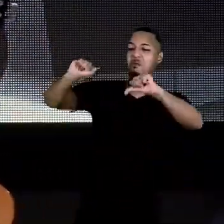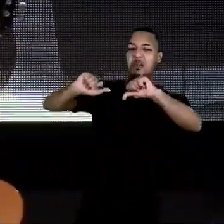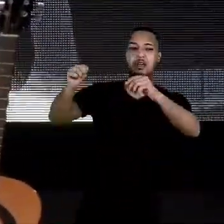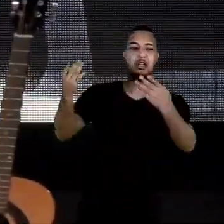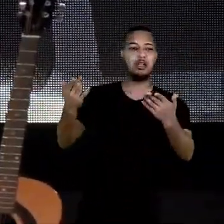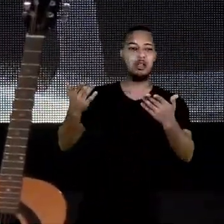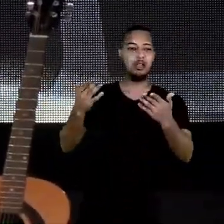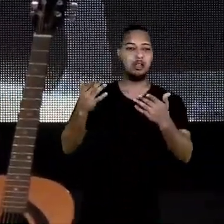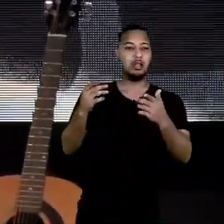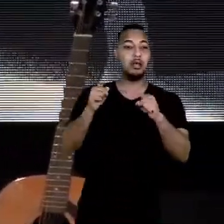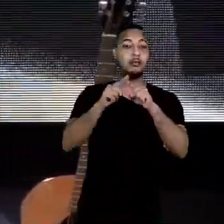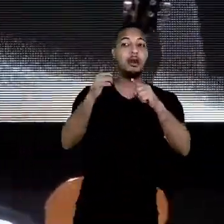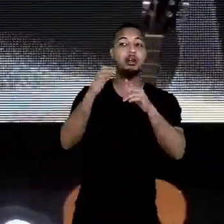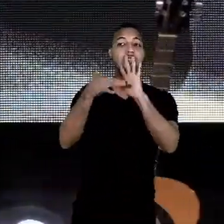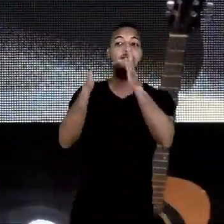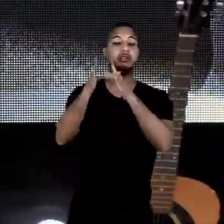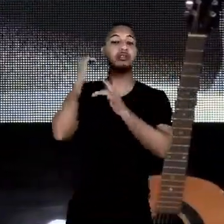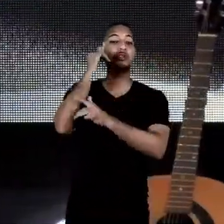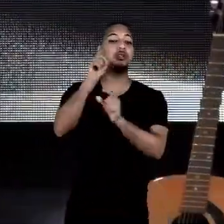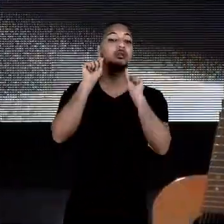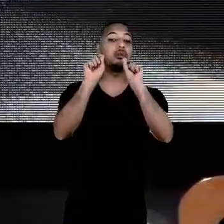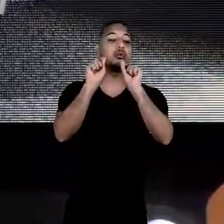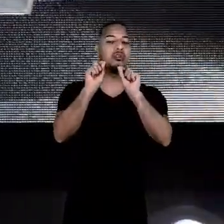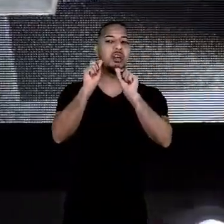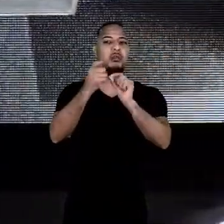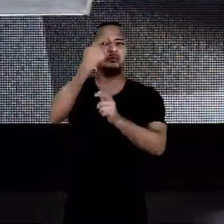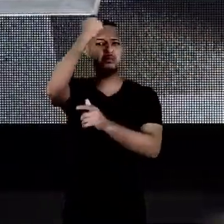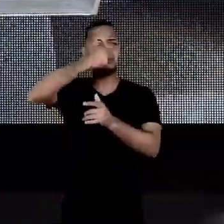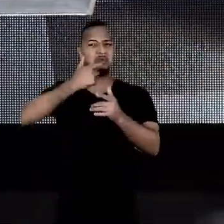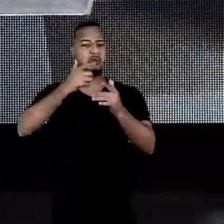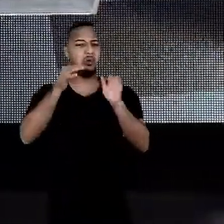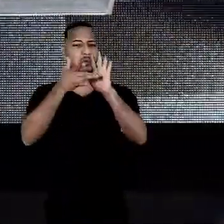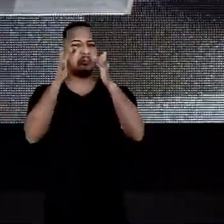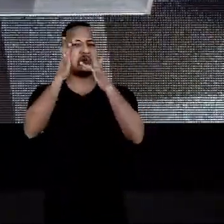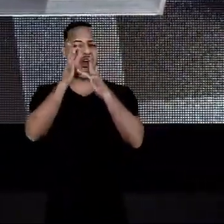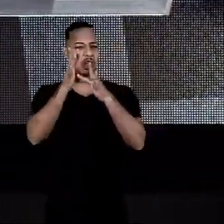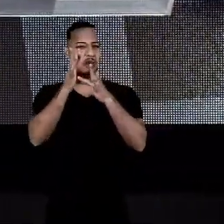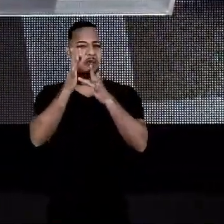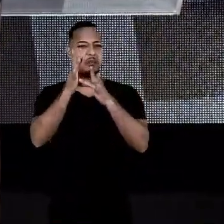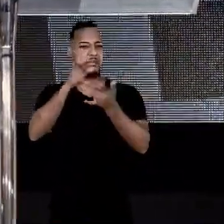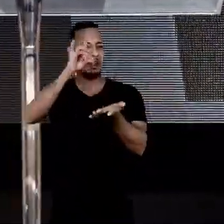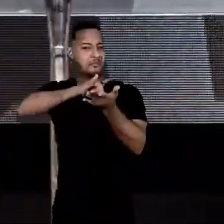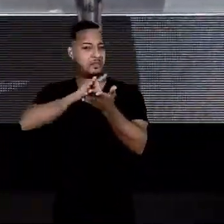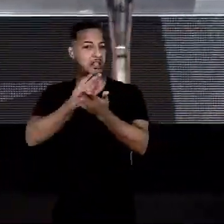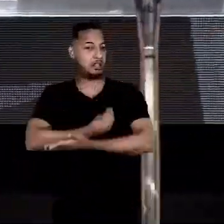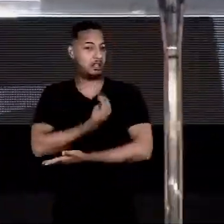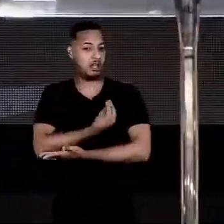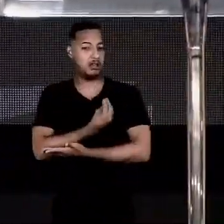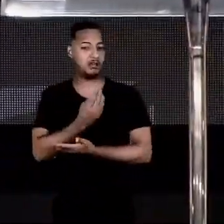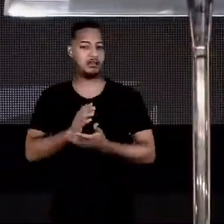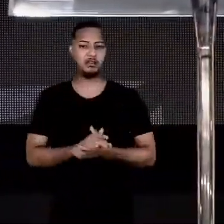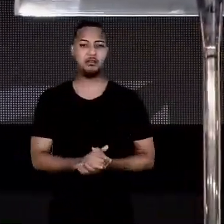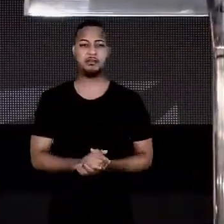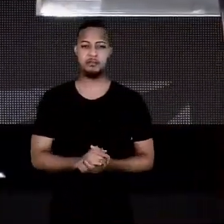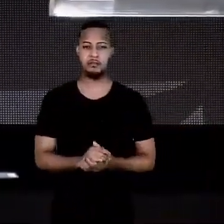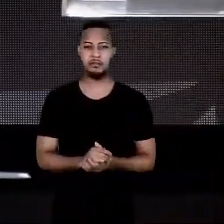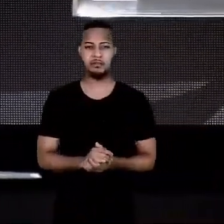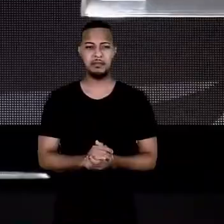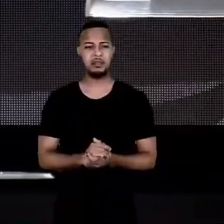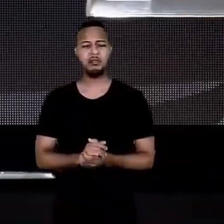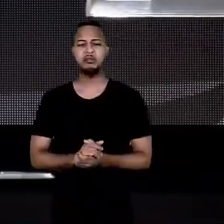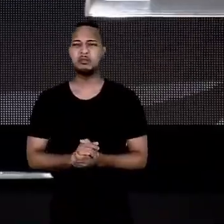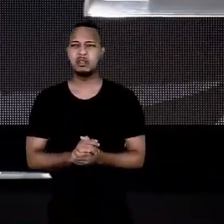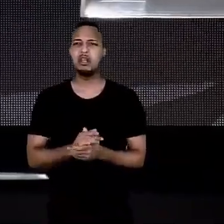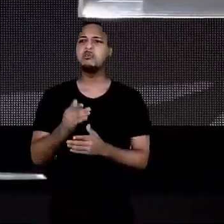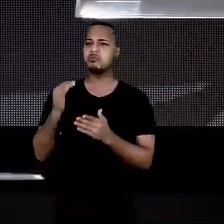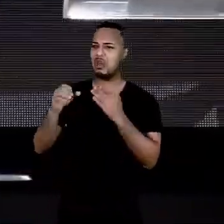eu sou o caminho. Ei, não pode fazer um milagre no sábado, eu estou aqui para fazer. Ei, quem disse que eu não posso entrar na tua casa para comer com um pecador?